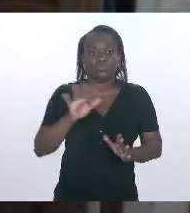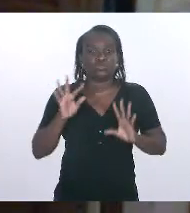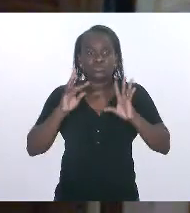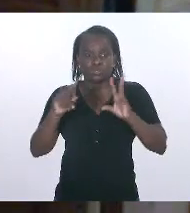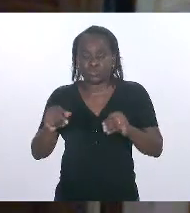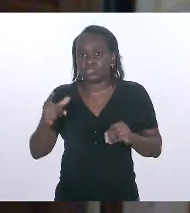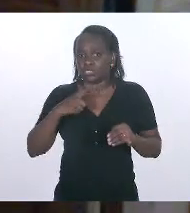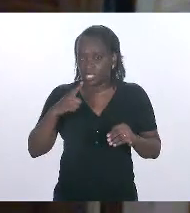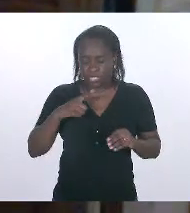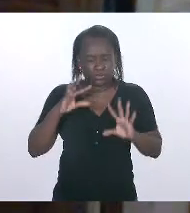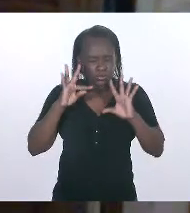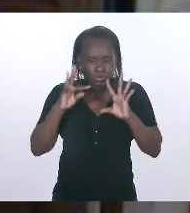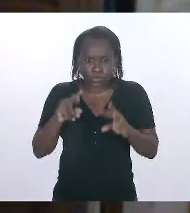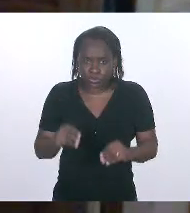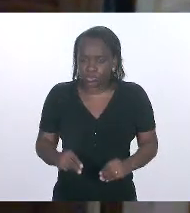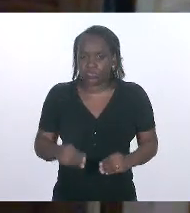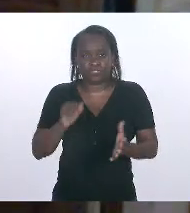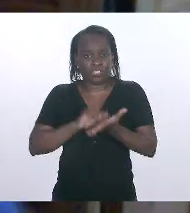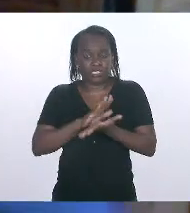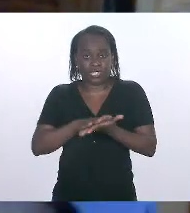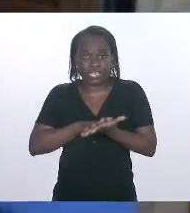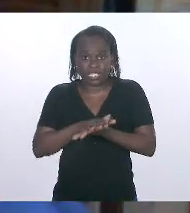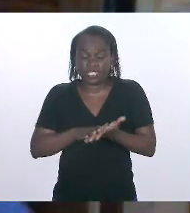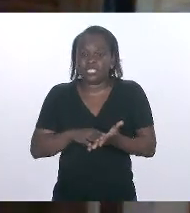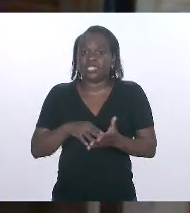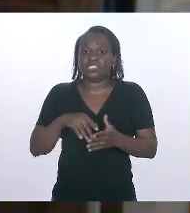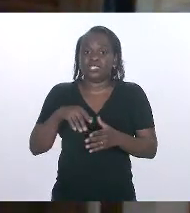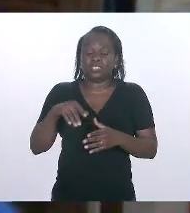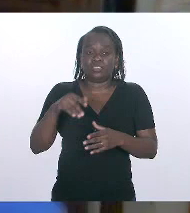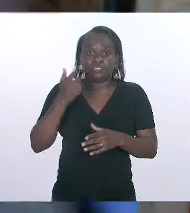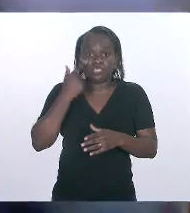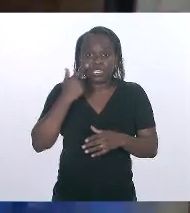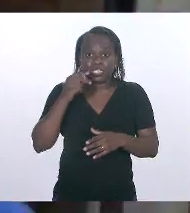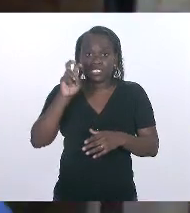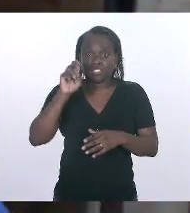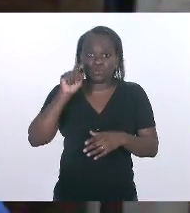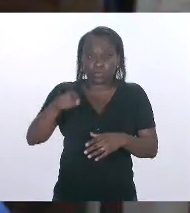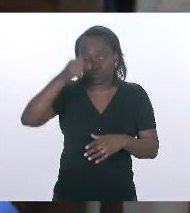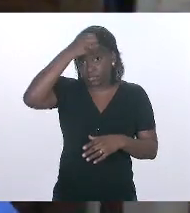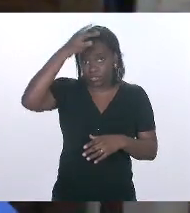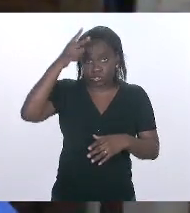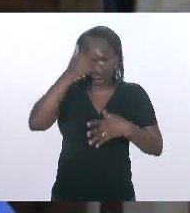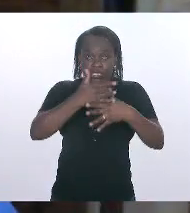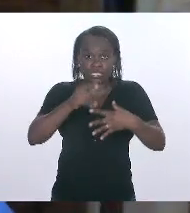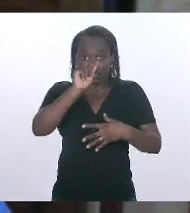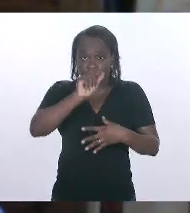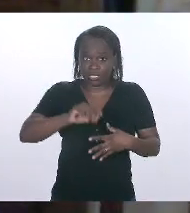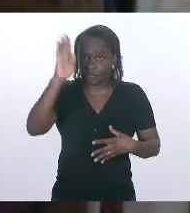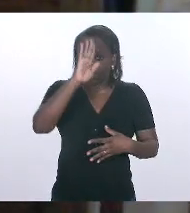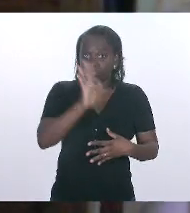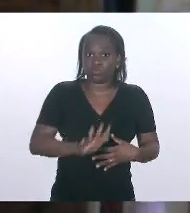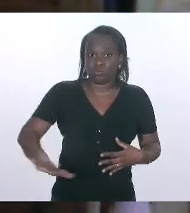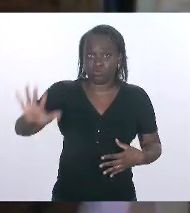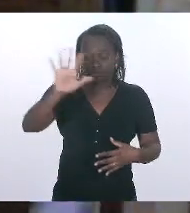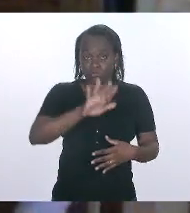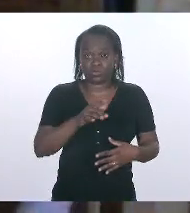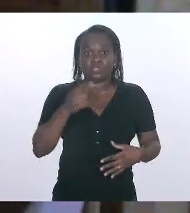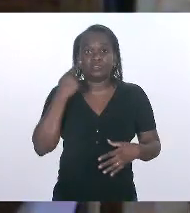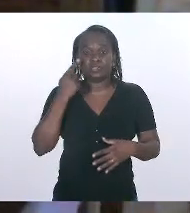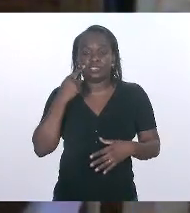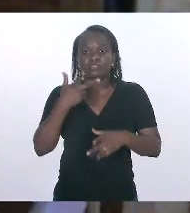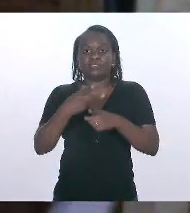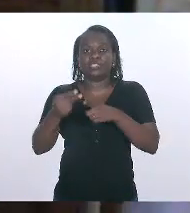sem exceção, se você pegar os mais de 5.000 municípios brasileiros,